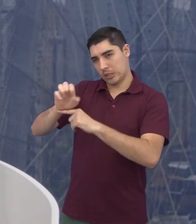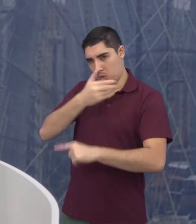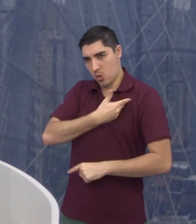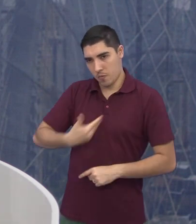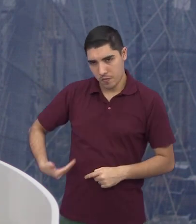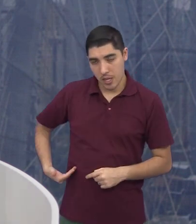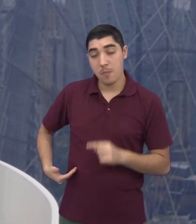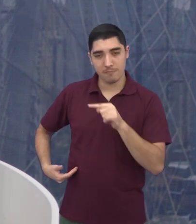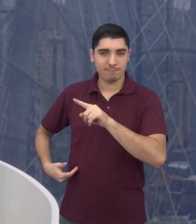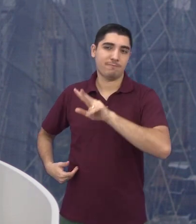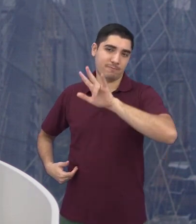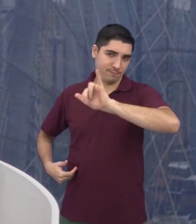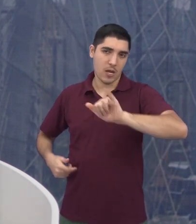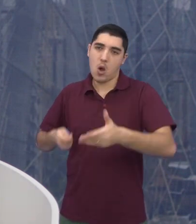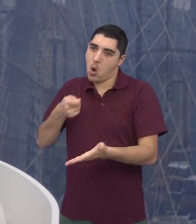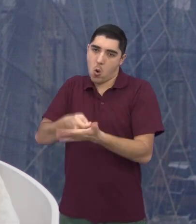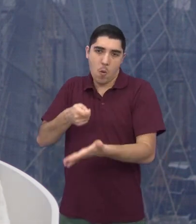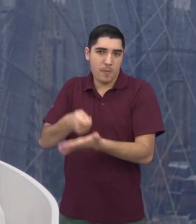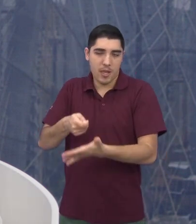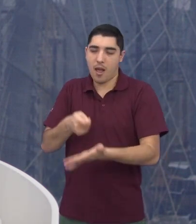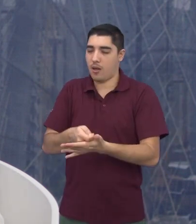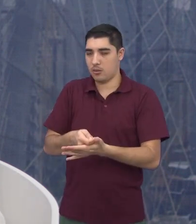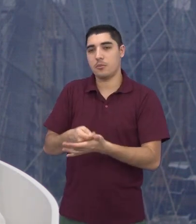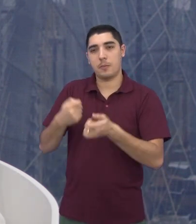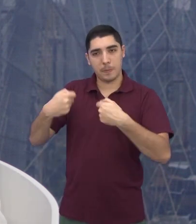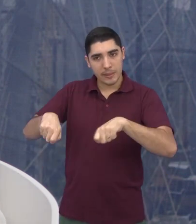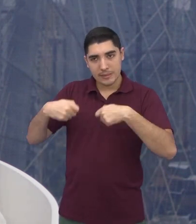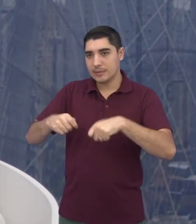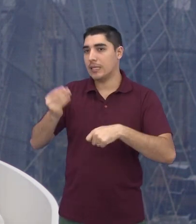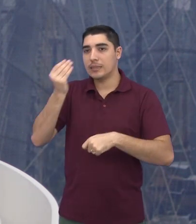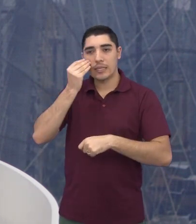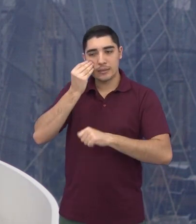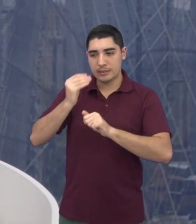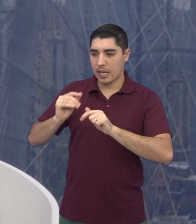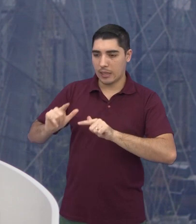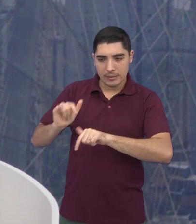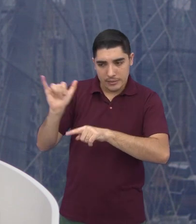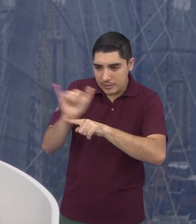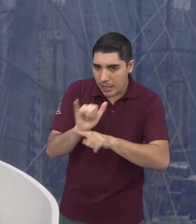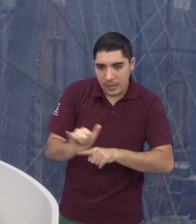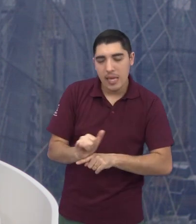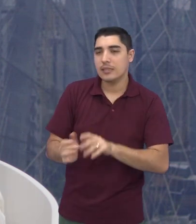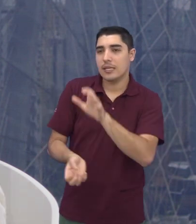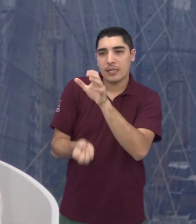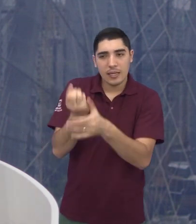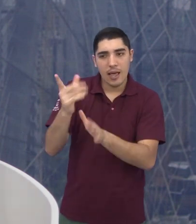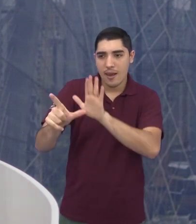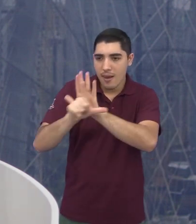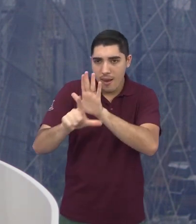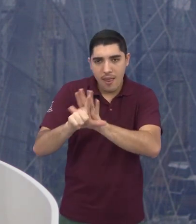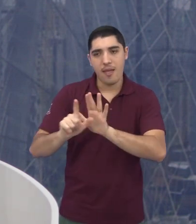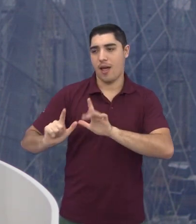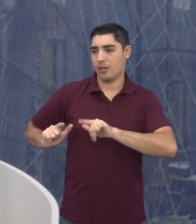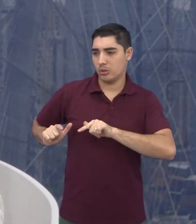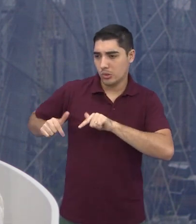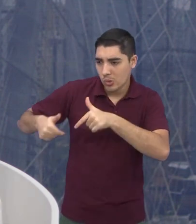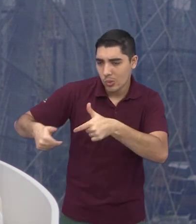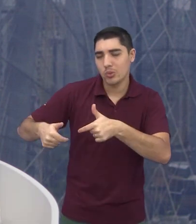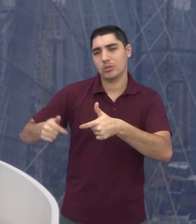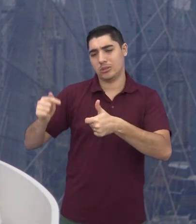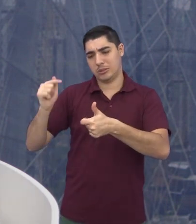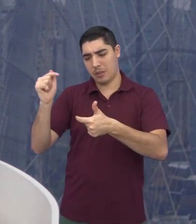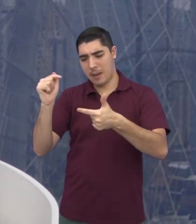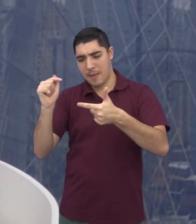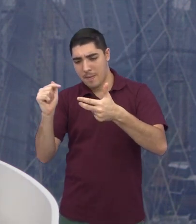vai obrigatoriamente ter que fazer, né, medidas, criar políticas públicas e políticas sociais